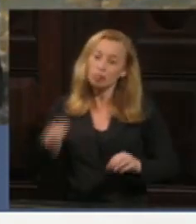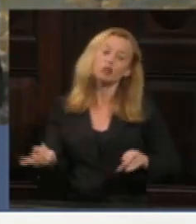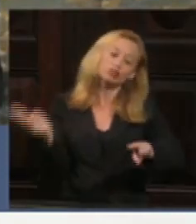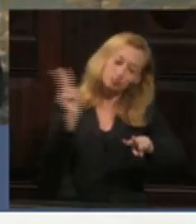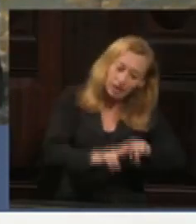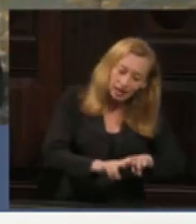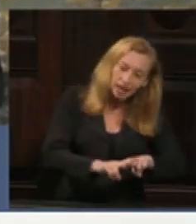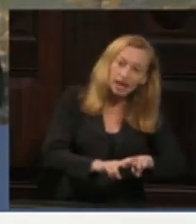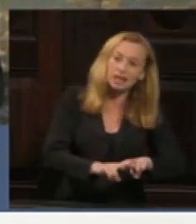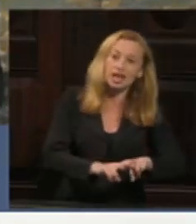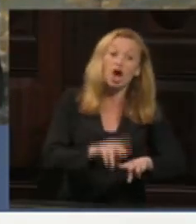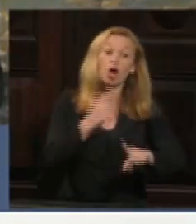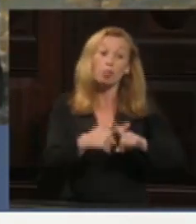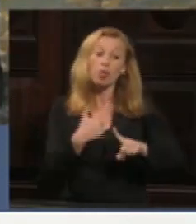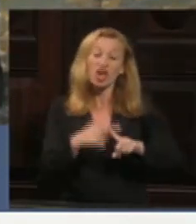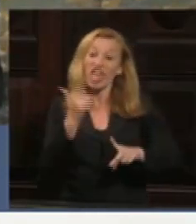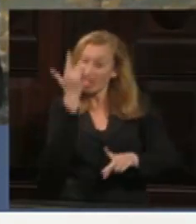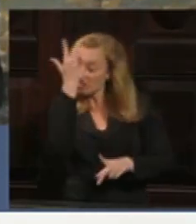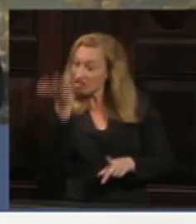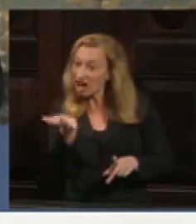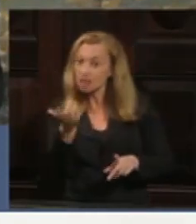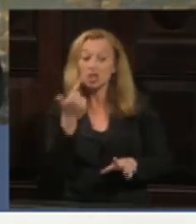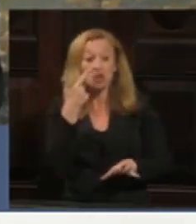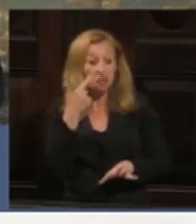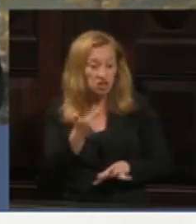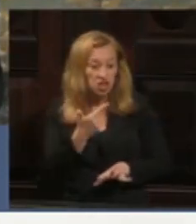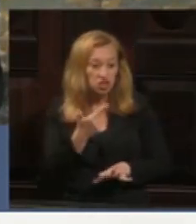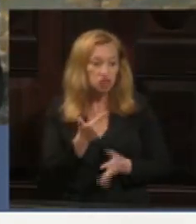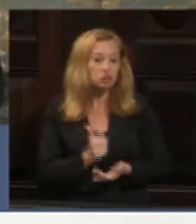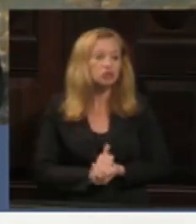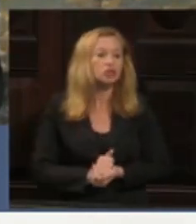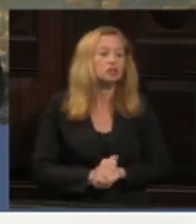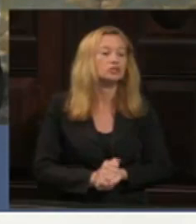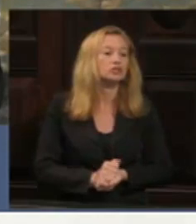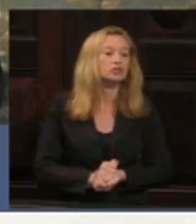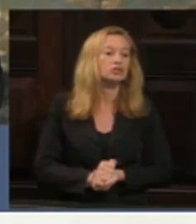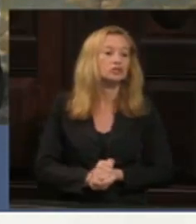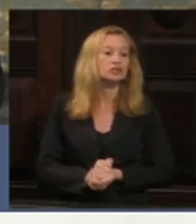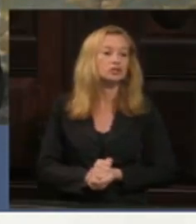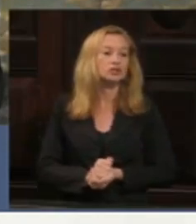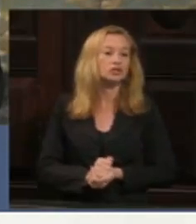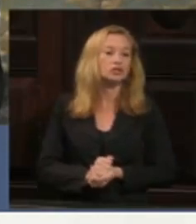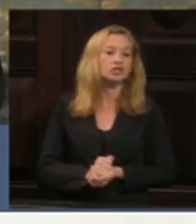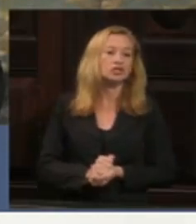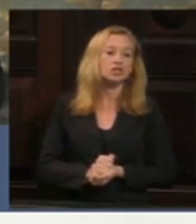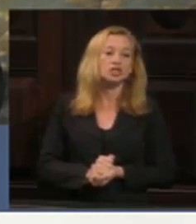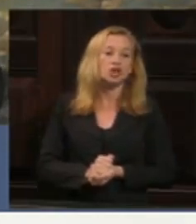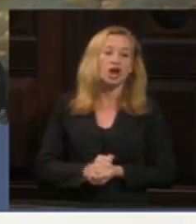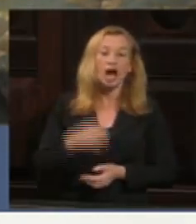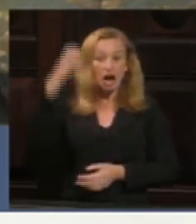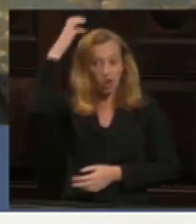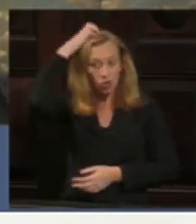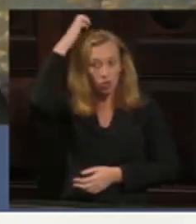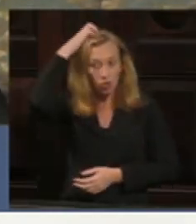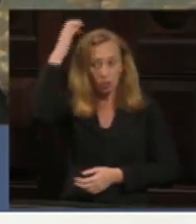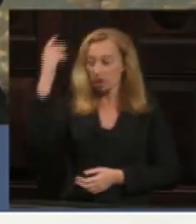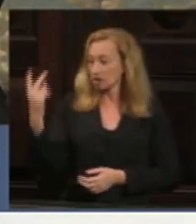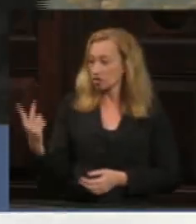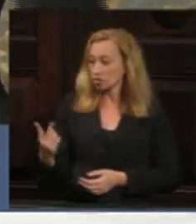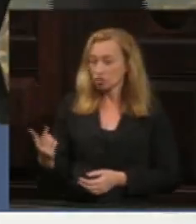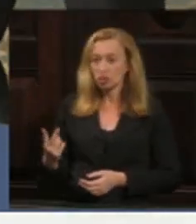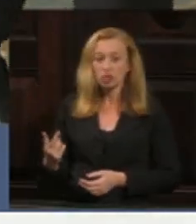porque é muito fácil. Agora eu vejo que a Polícia Militar, Polícia Civil, depois de um ano, ia completar um